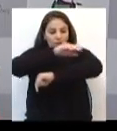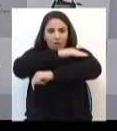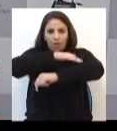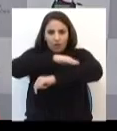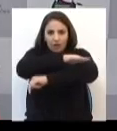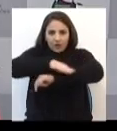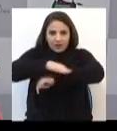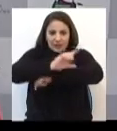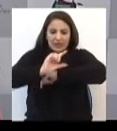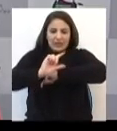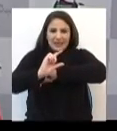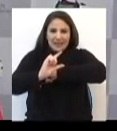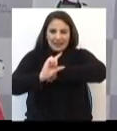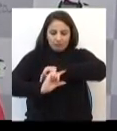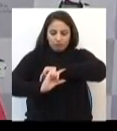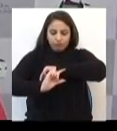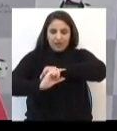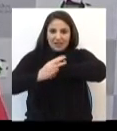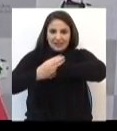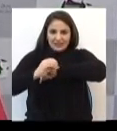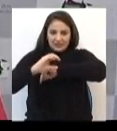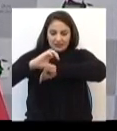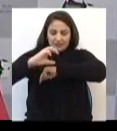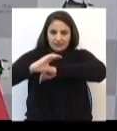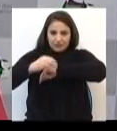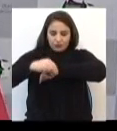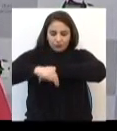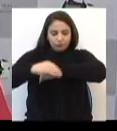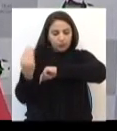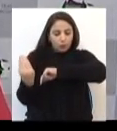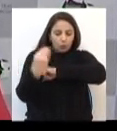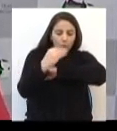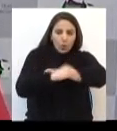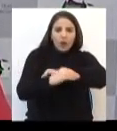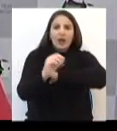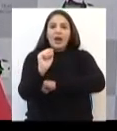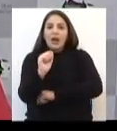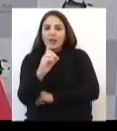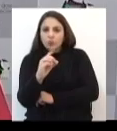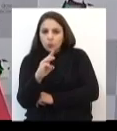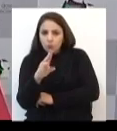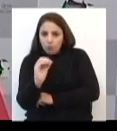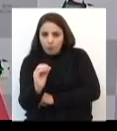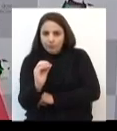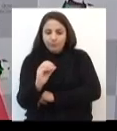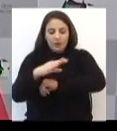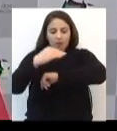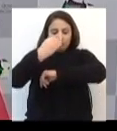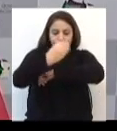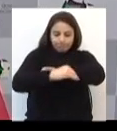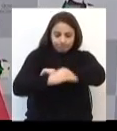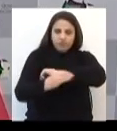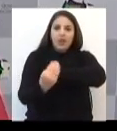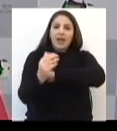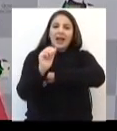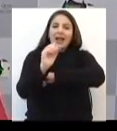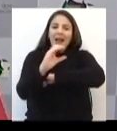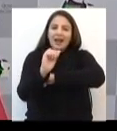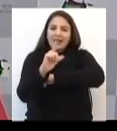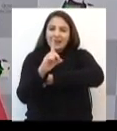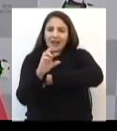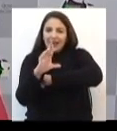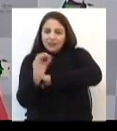ser descompactado, adubado, com passado calcário, plantado a leiva, né? E